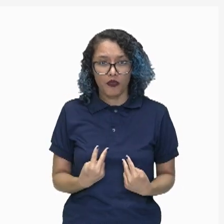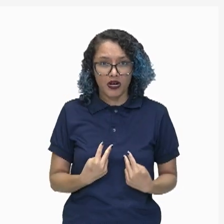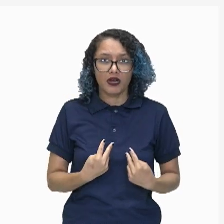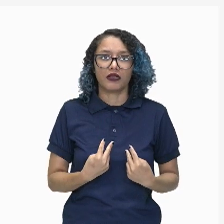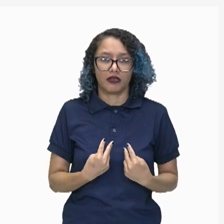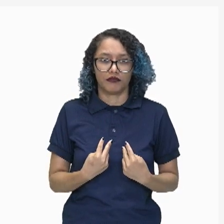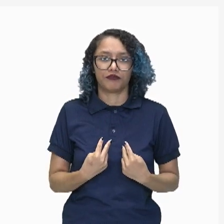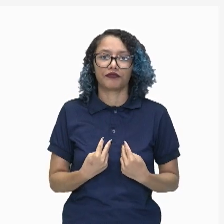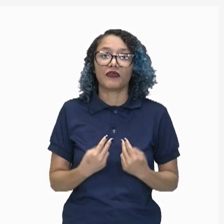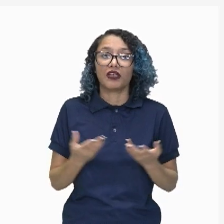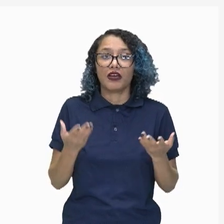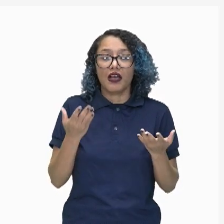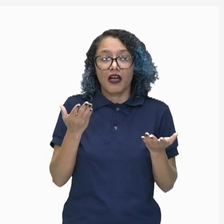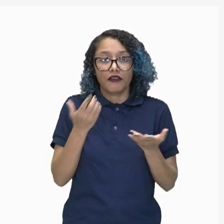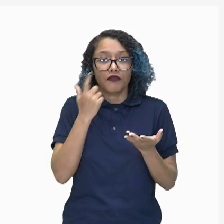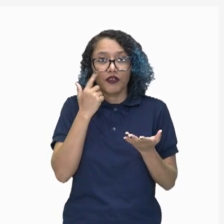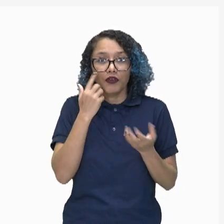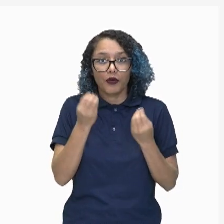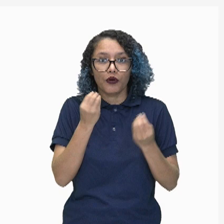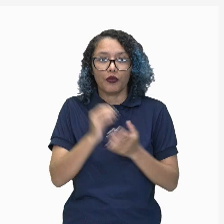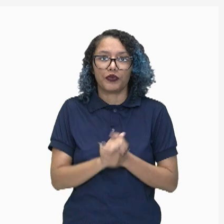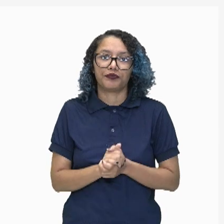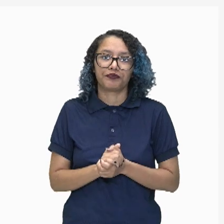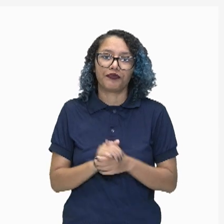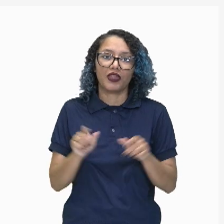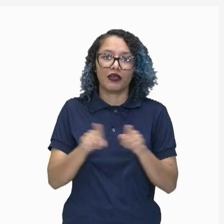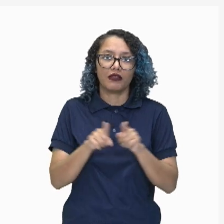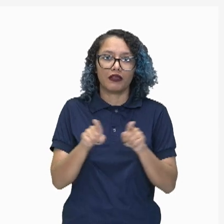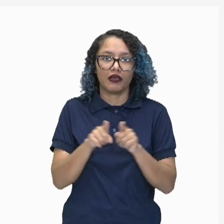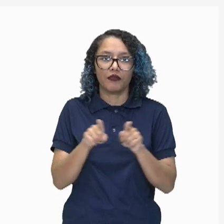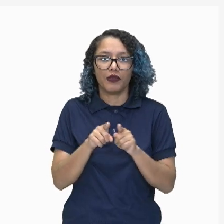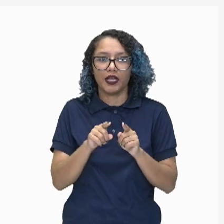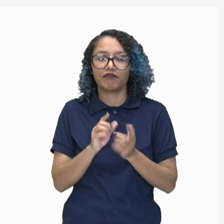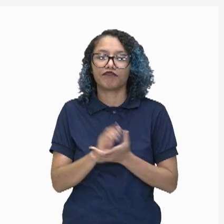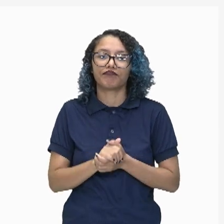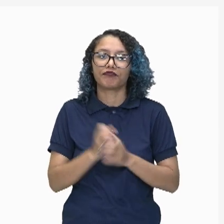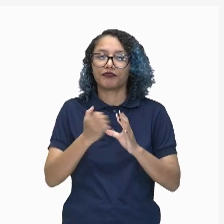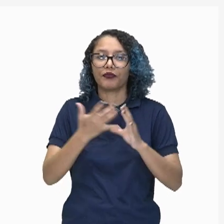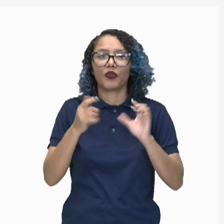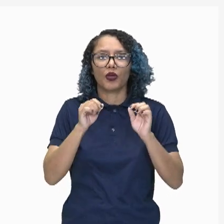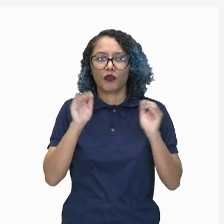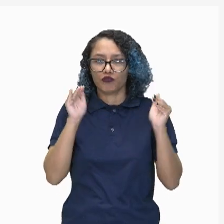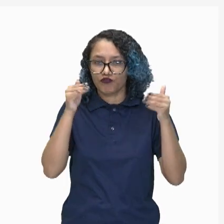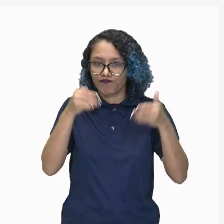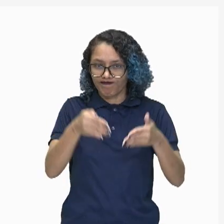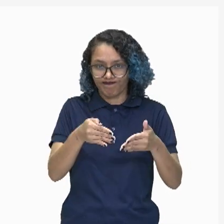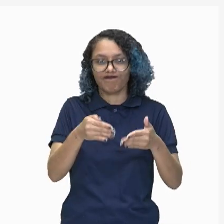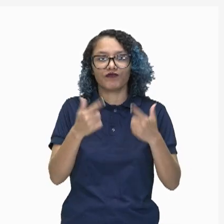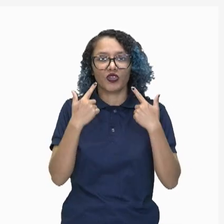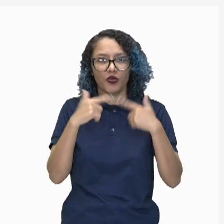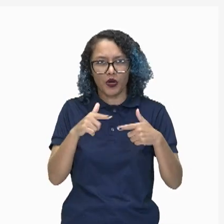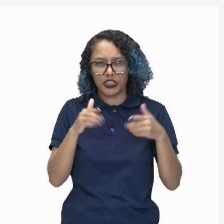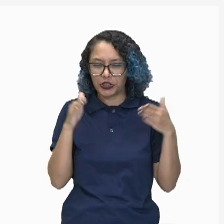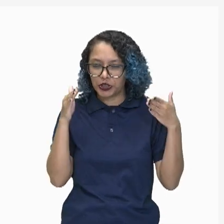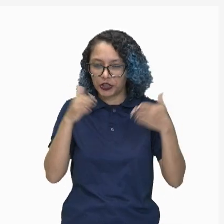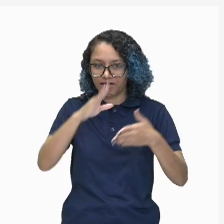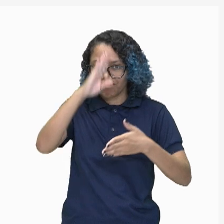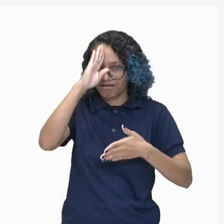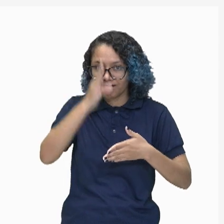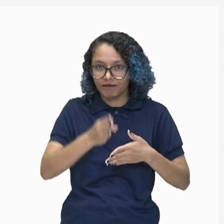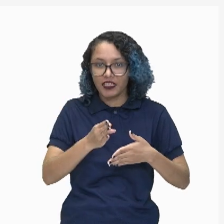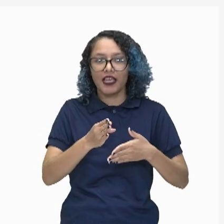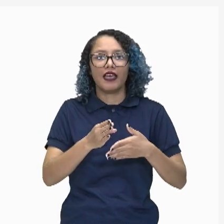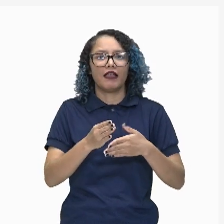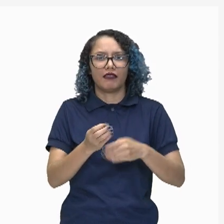funciona. Entre as suas características, nós temos a objetividade, que a linguagem dele é direta e precisa, sem espaço